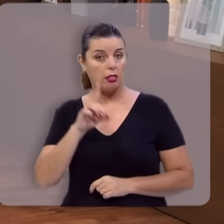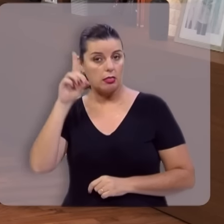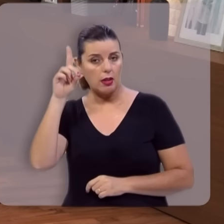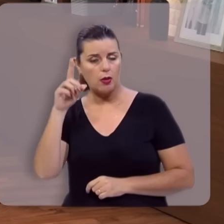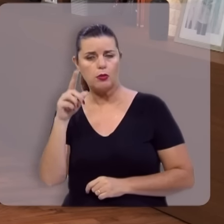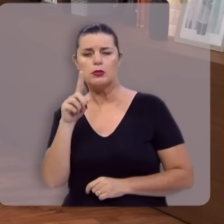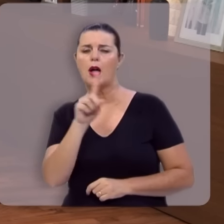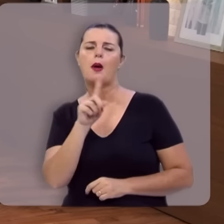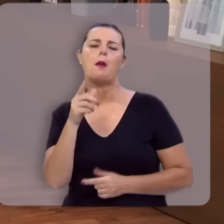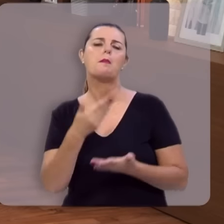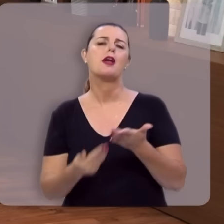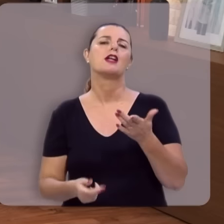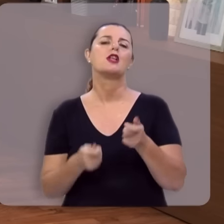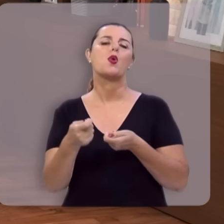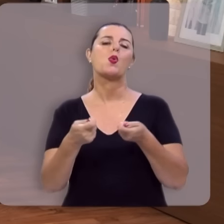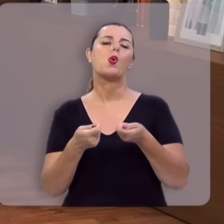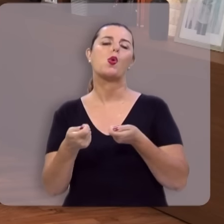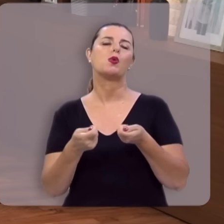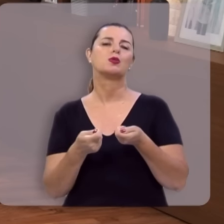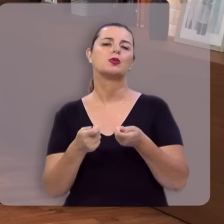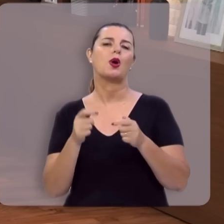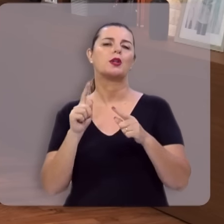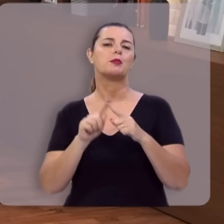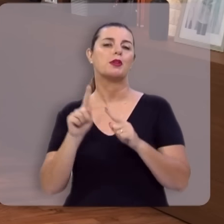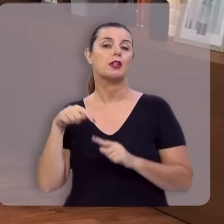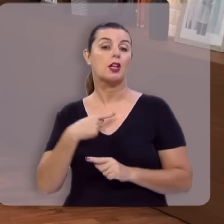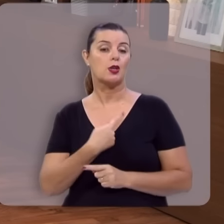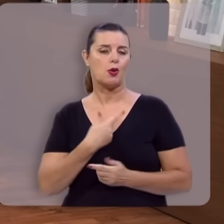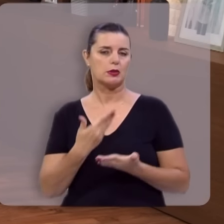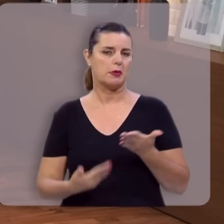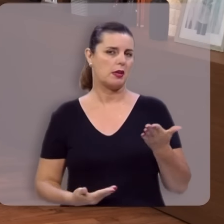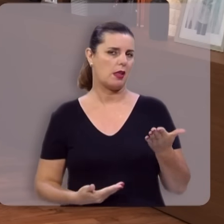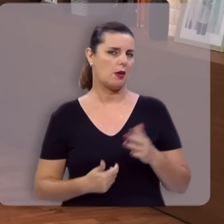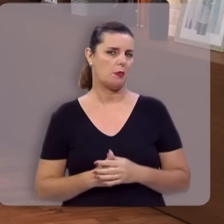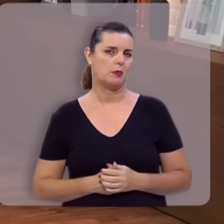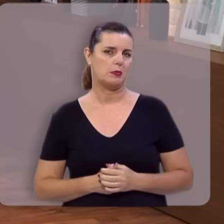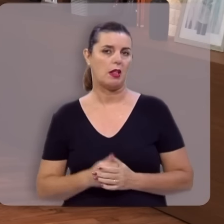Deus não perdeu o controle porque nós perdemos o controle.